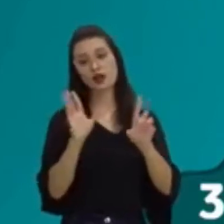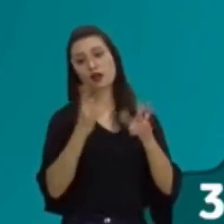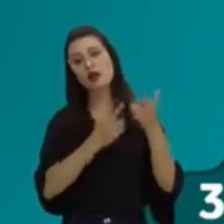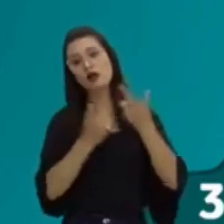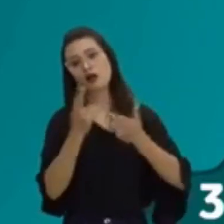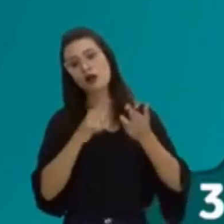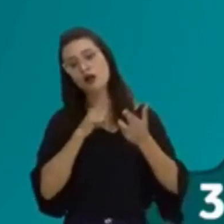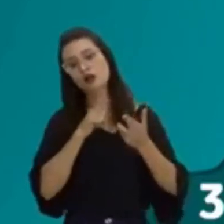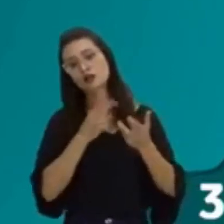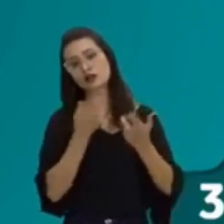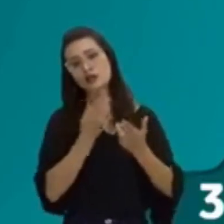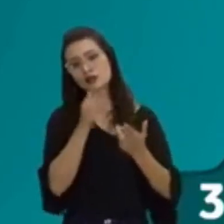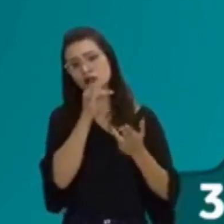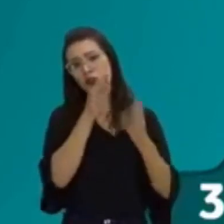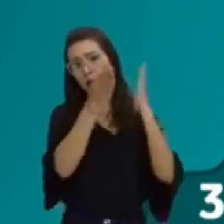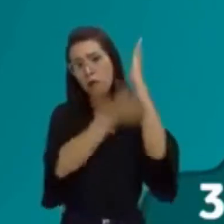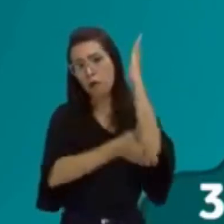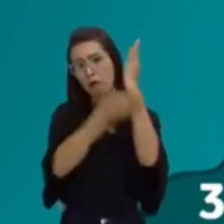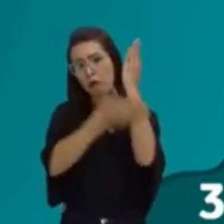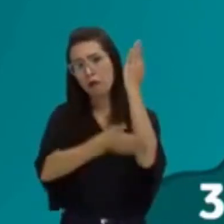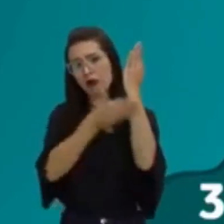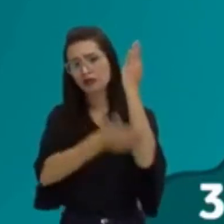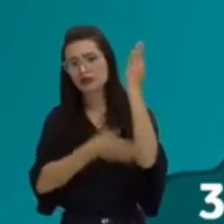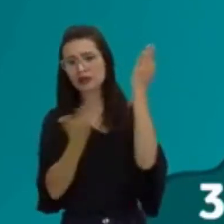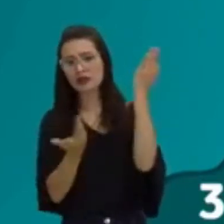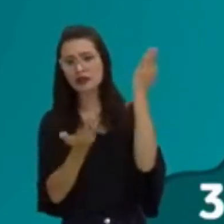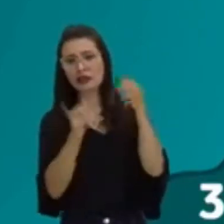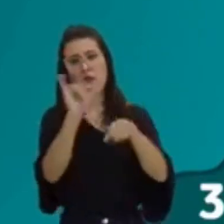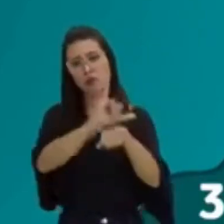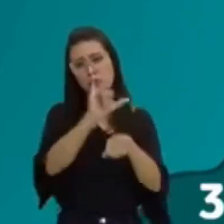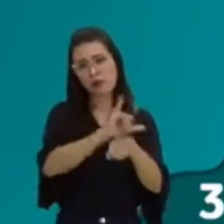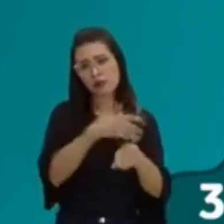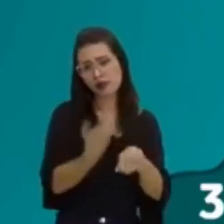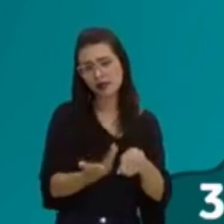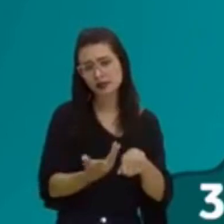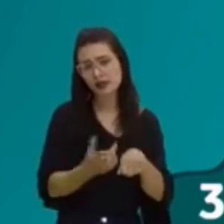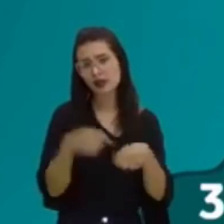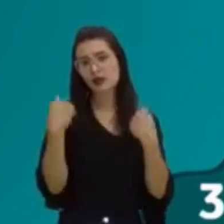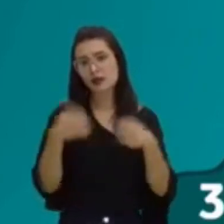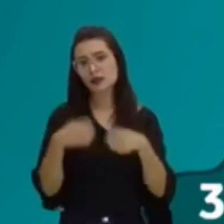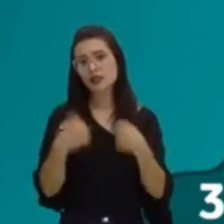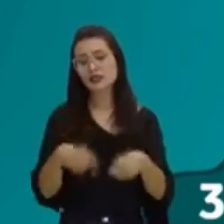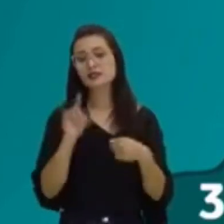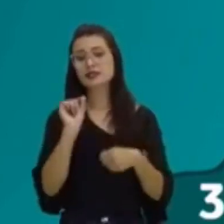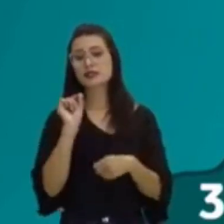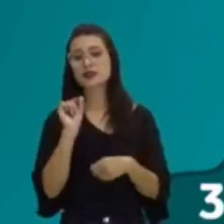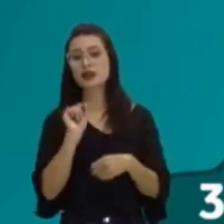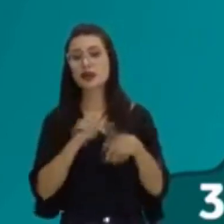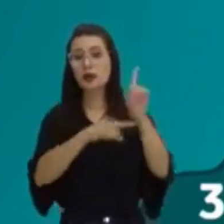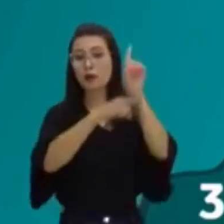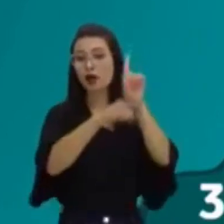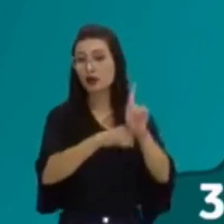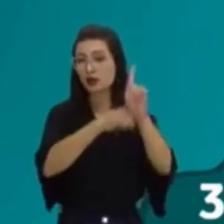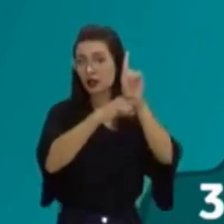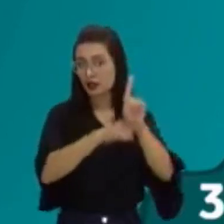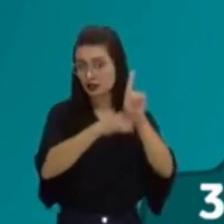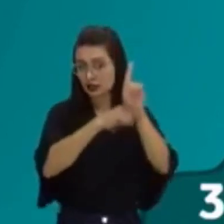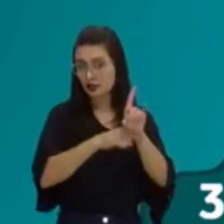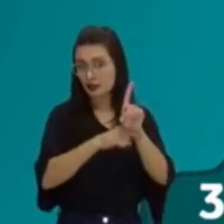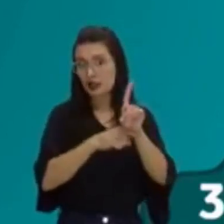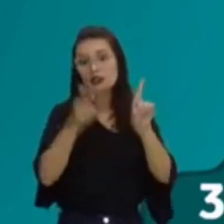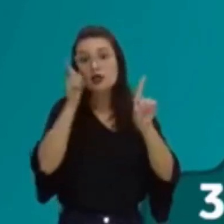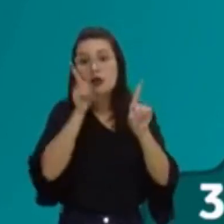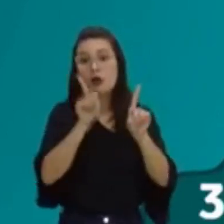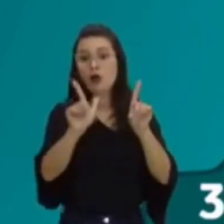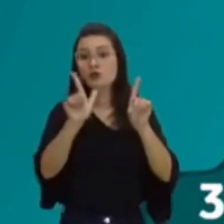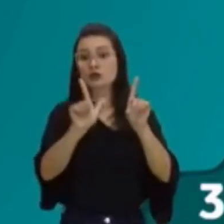uma madeira ou um metal que tem uma determinada densidade para possibilitar